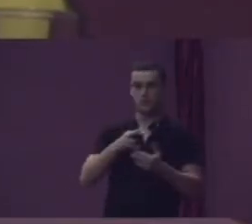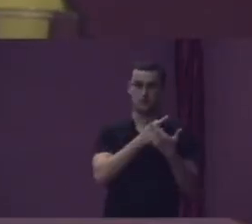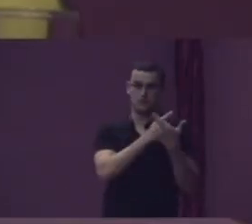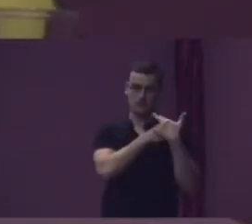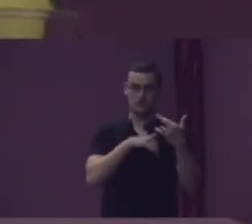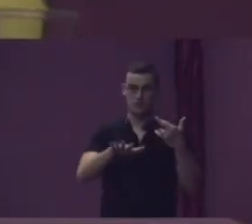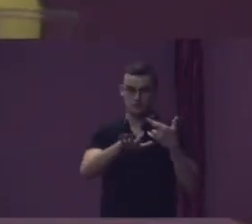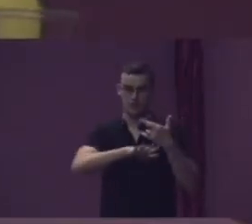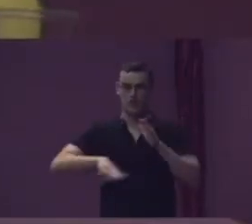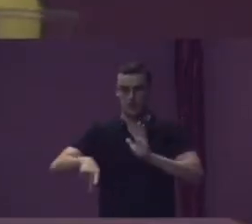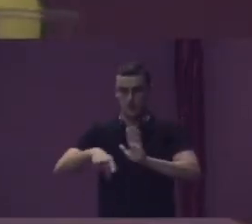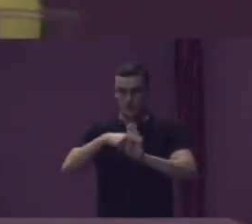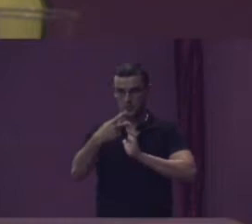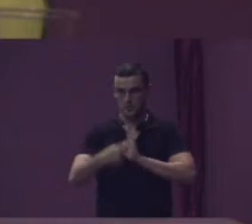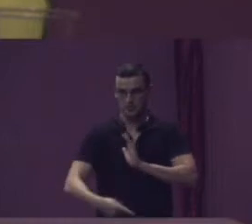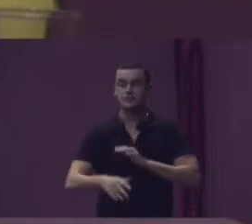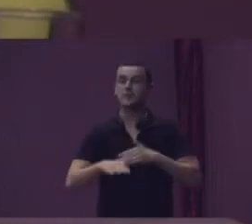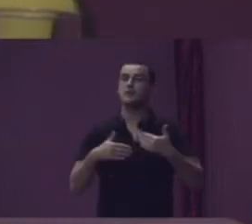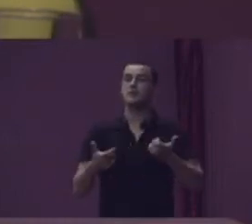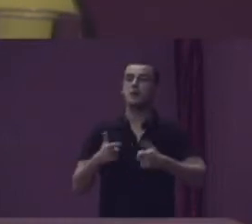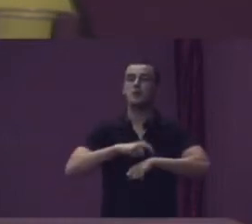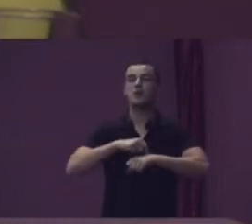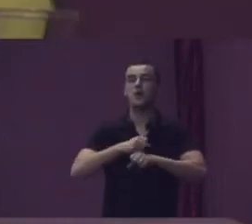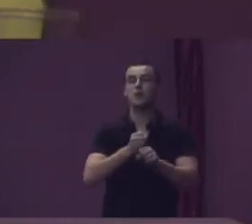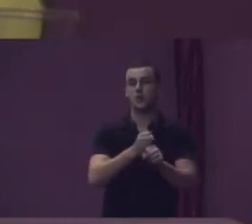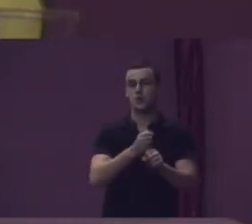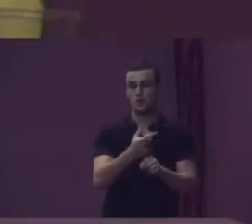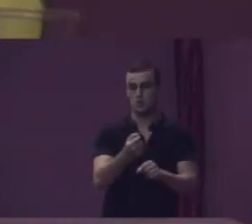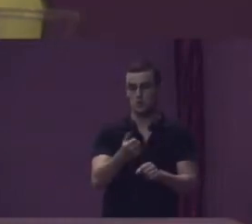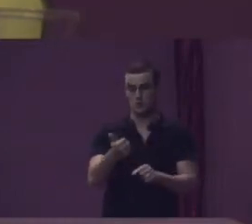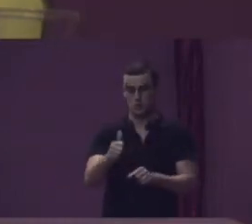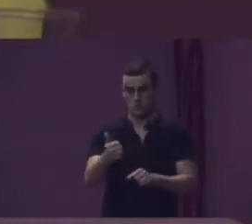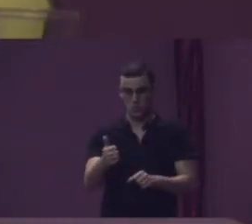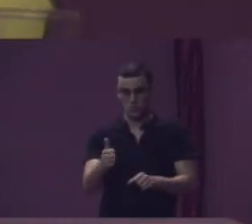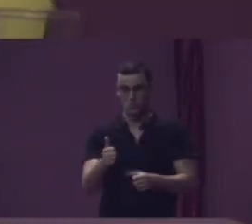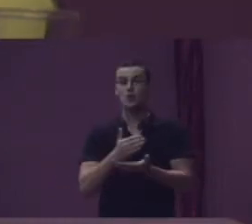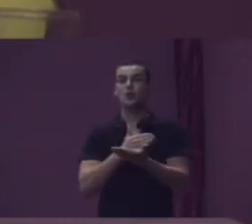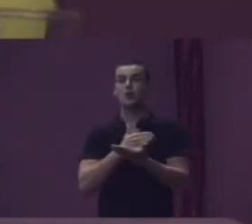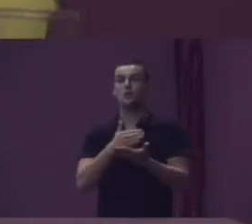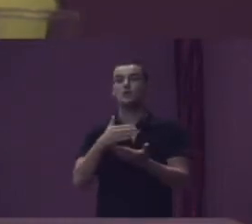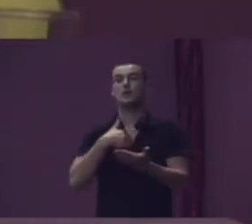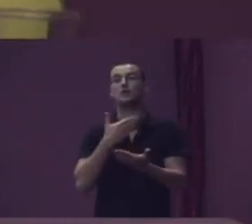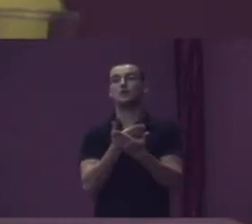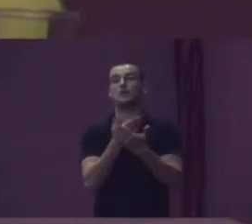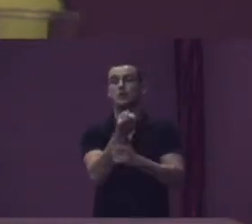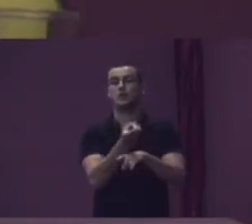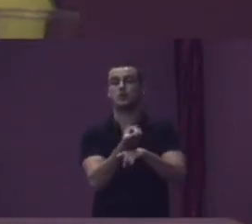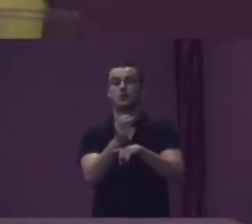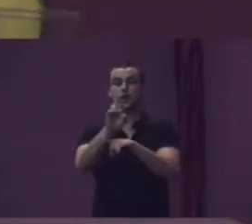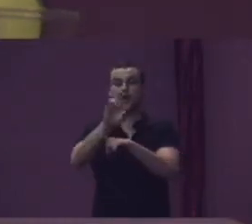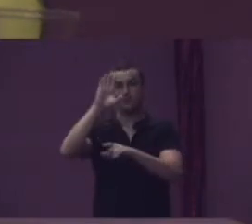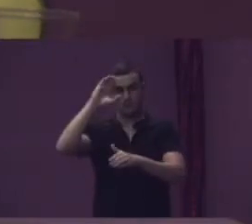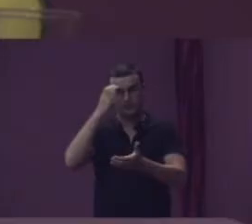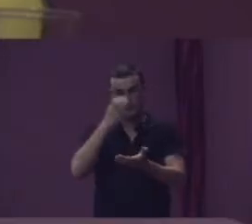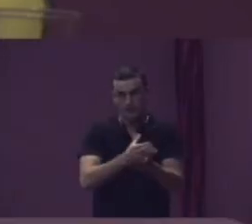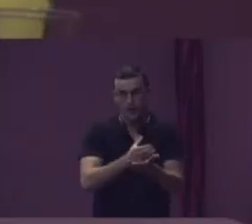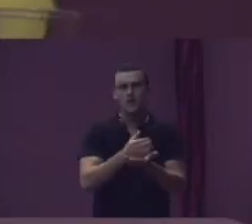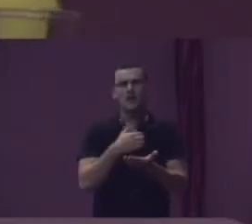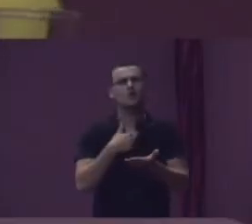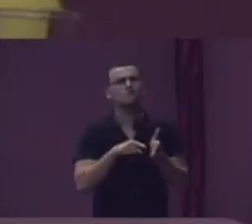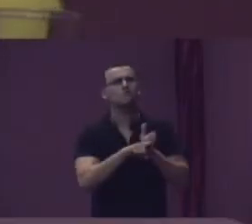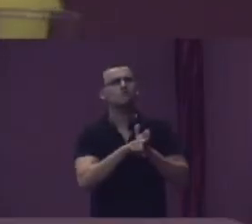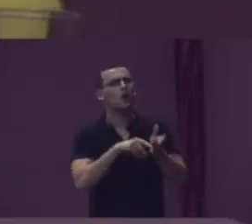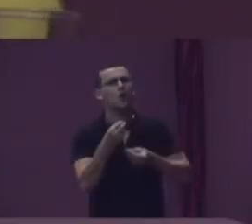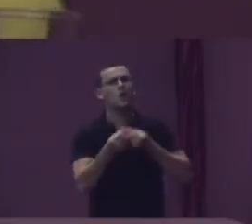específico. E, naquele momento, em 2011, foi quando também eu comecei a tese de doutorado, onde eu estava investigando a questão da normalização